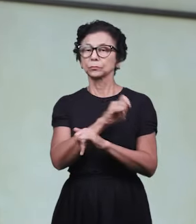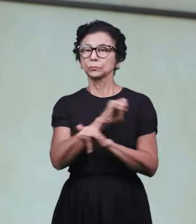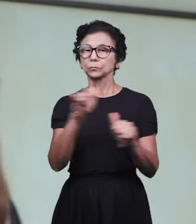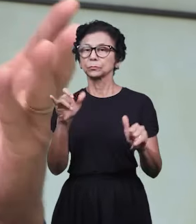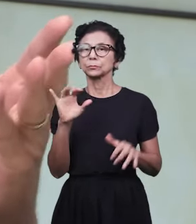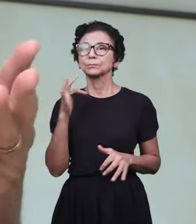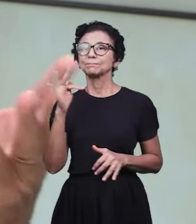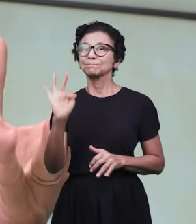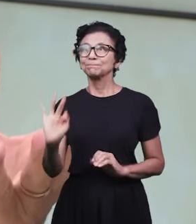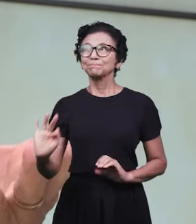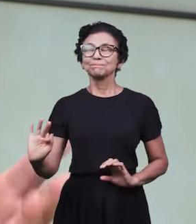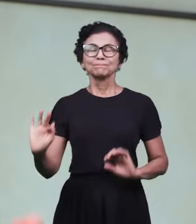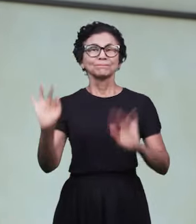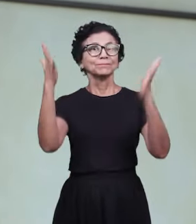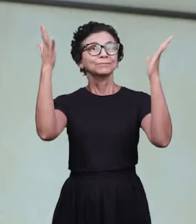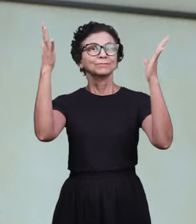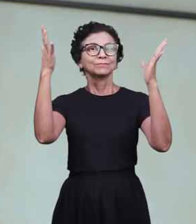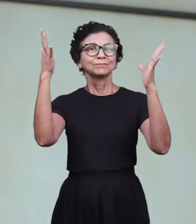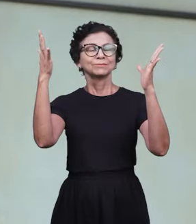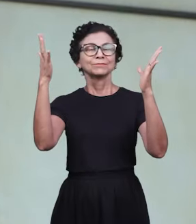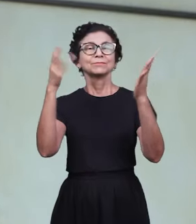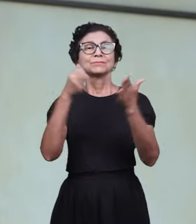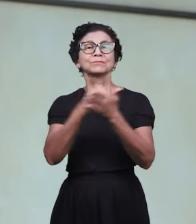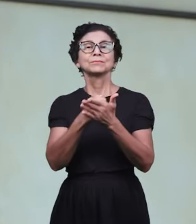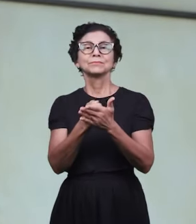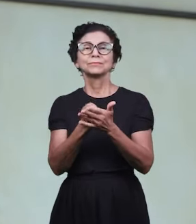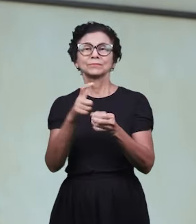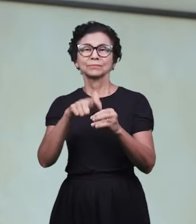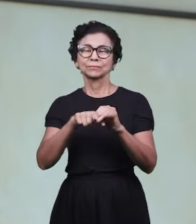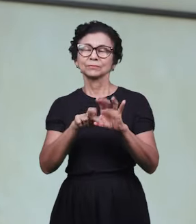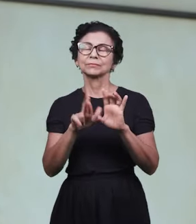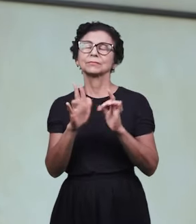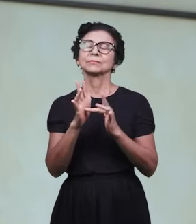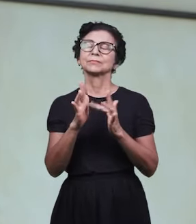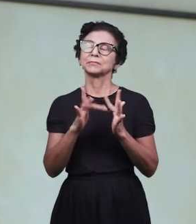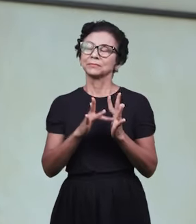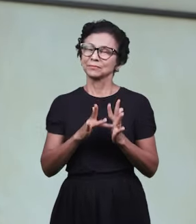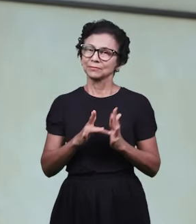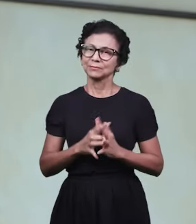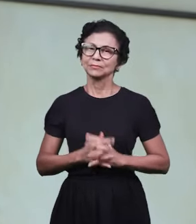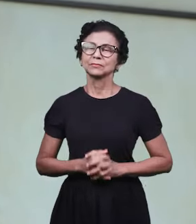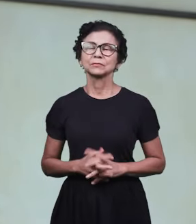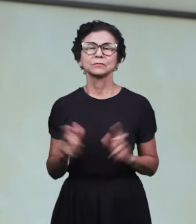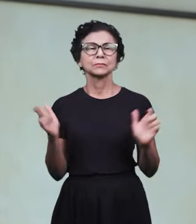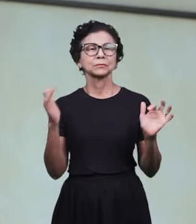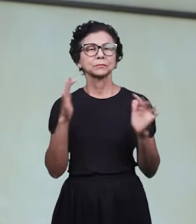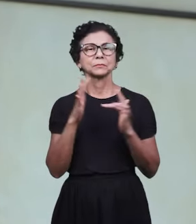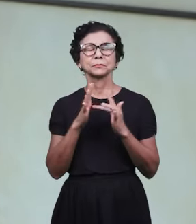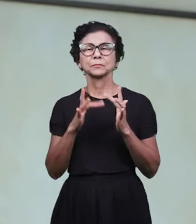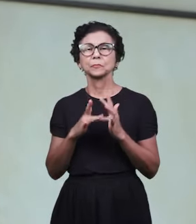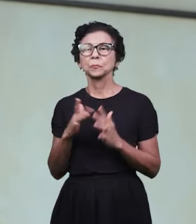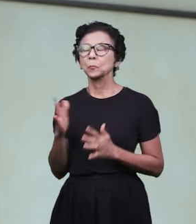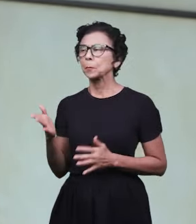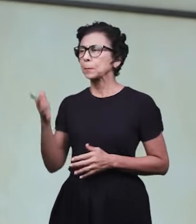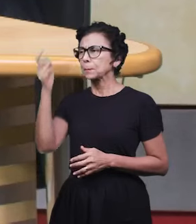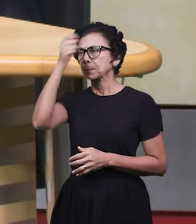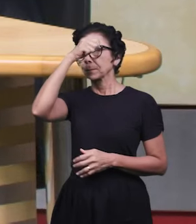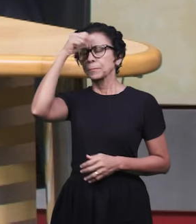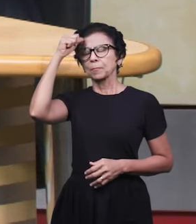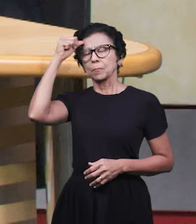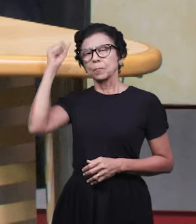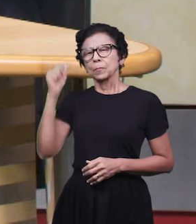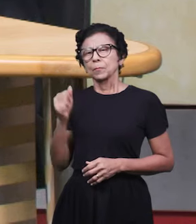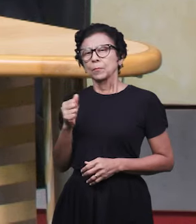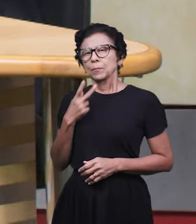breve vai acontecer, a grande profecia, que é a volta do Senhor Jesus. Glória a Jesus. Amadeu, você está falando